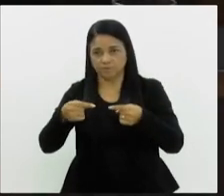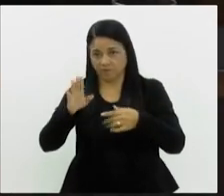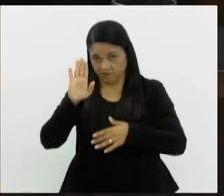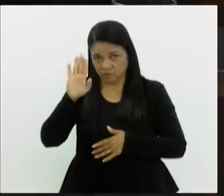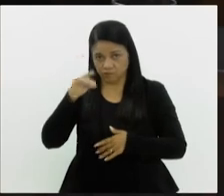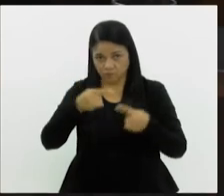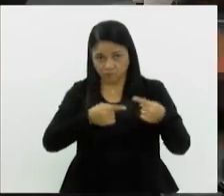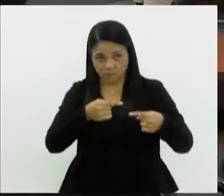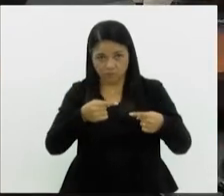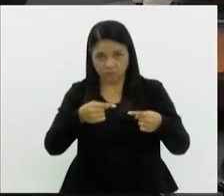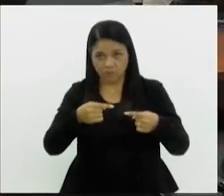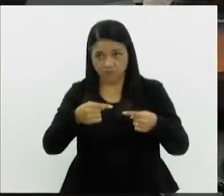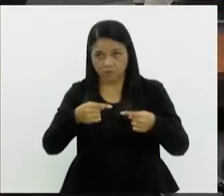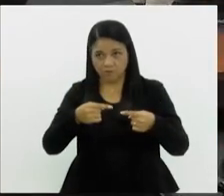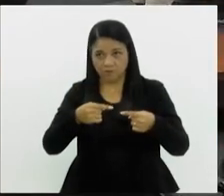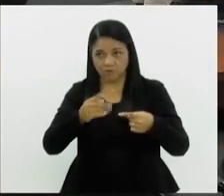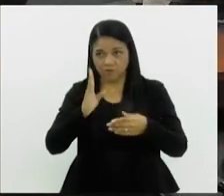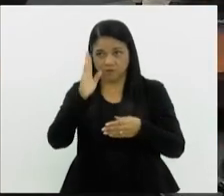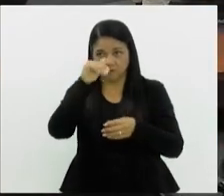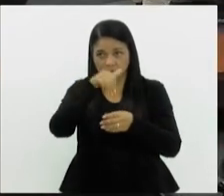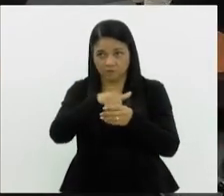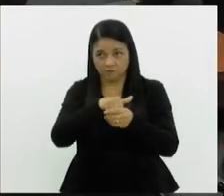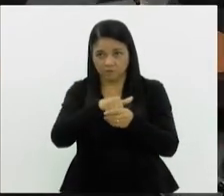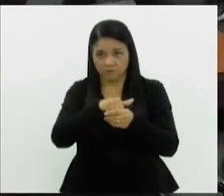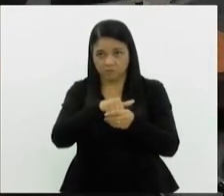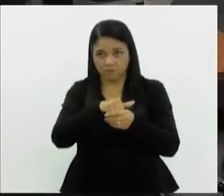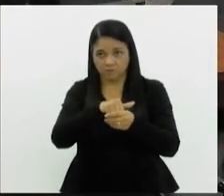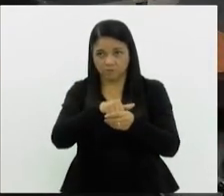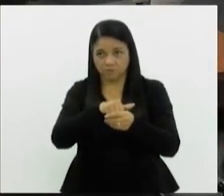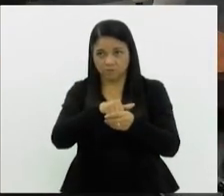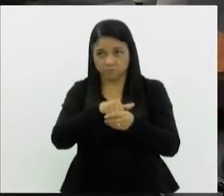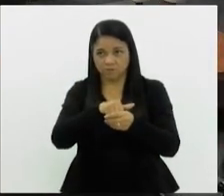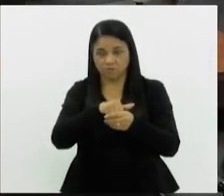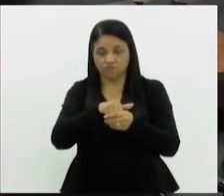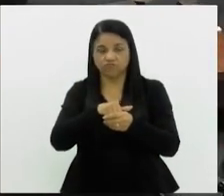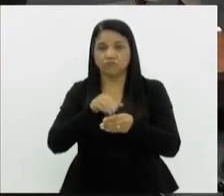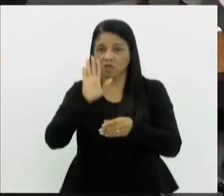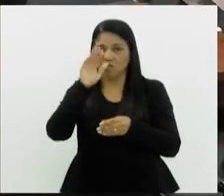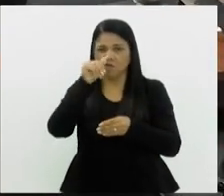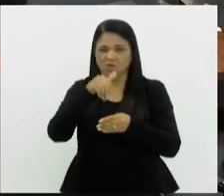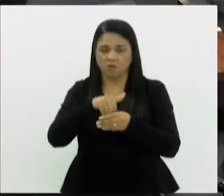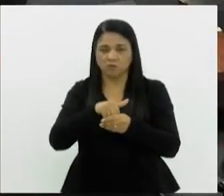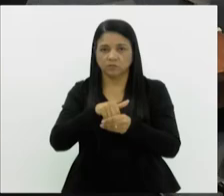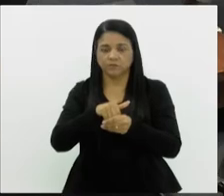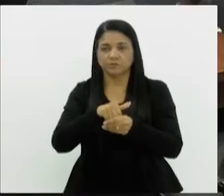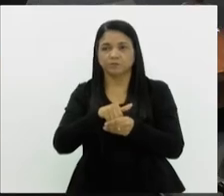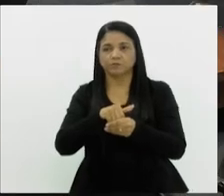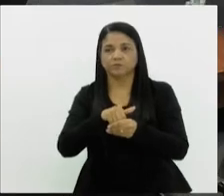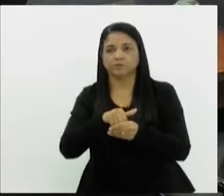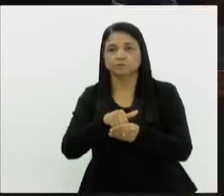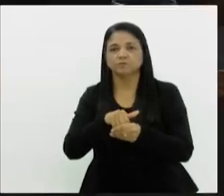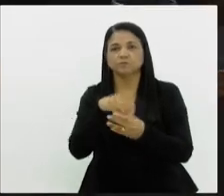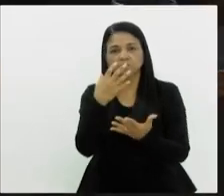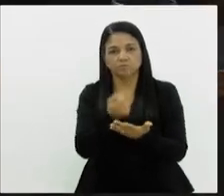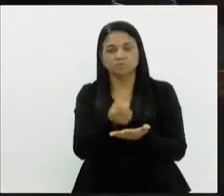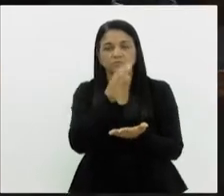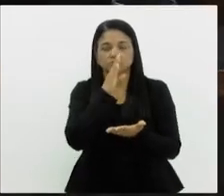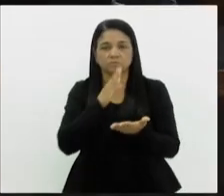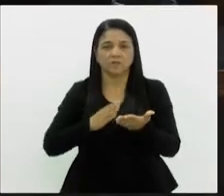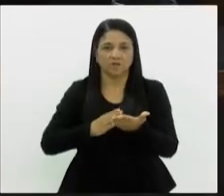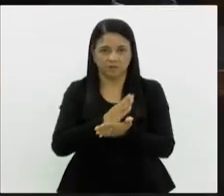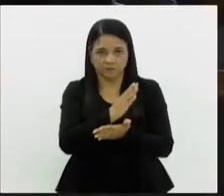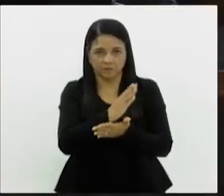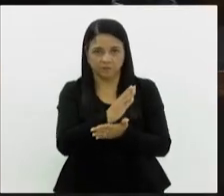discutir? Ou vai declarar voto? Ah, posso declarar. Melhor não. Bom, em votação, os senhores que aprovam, mandam de